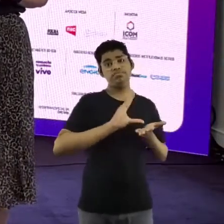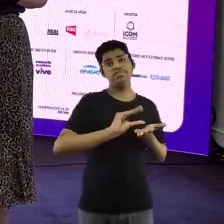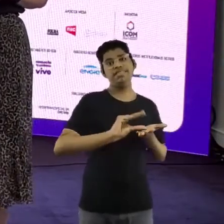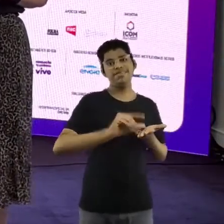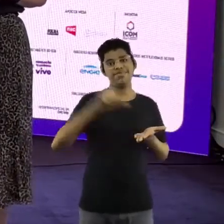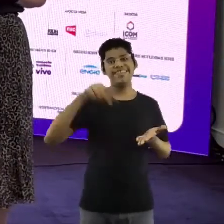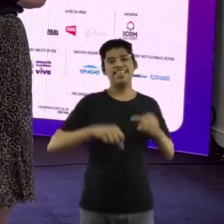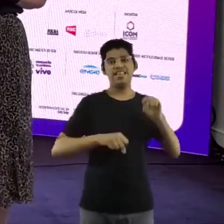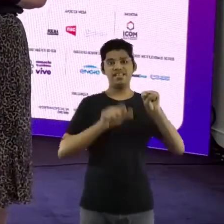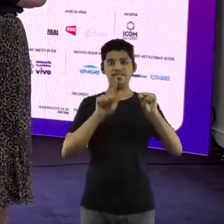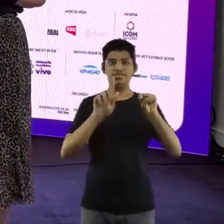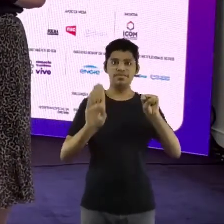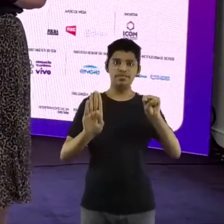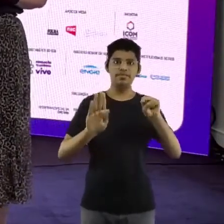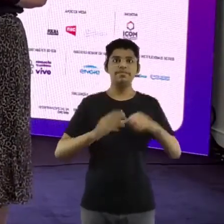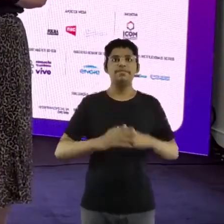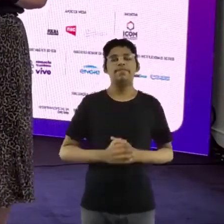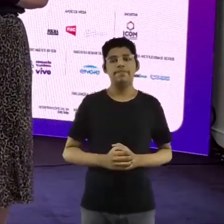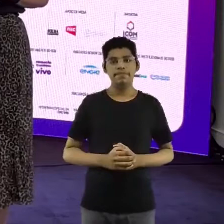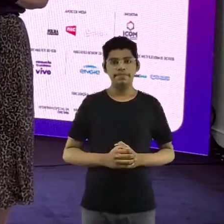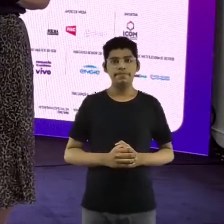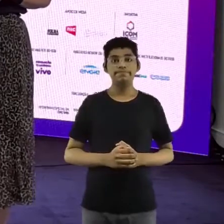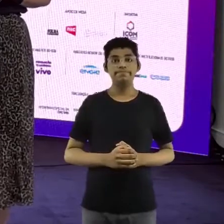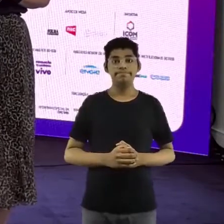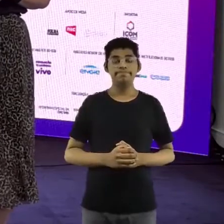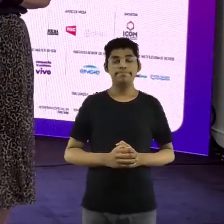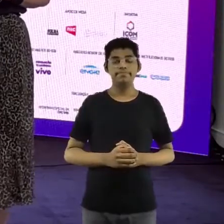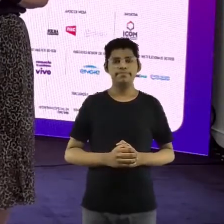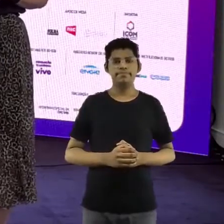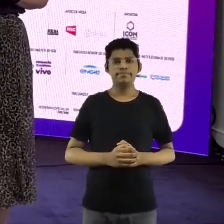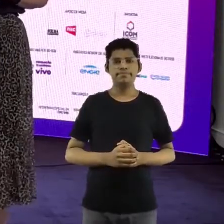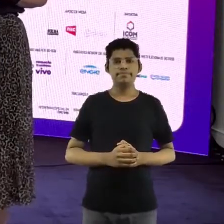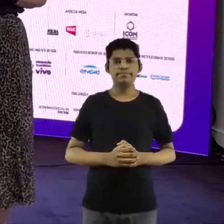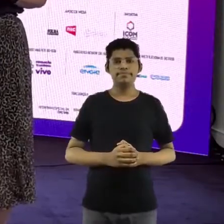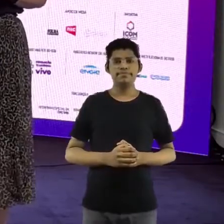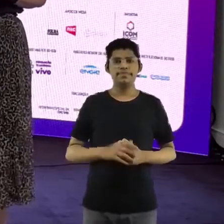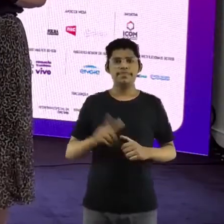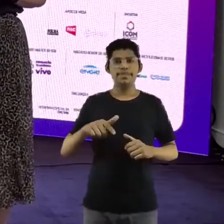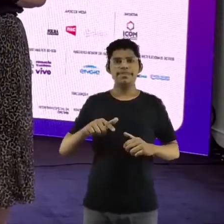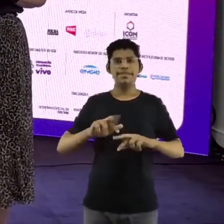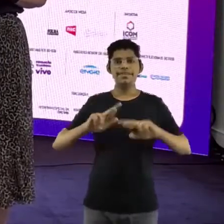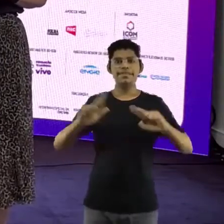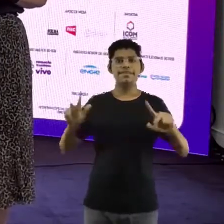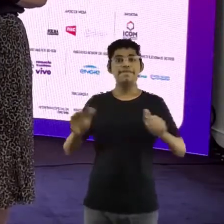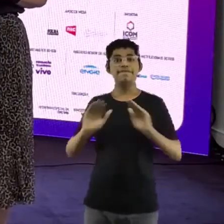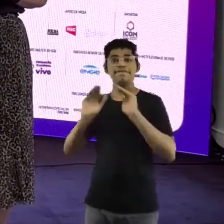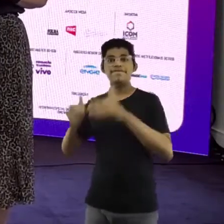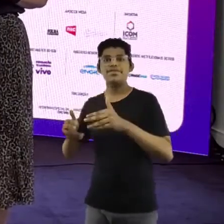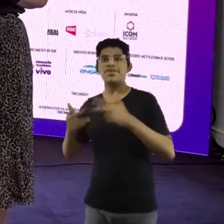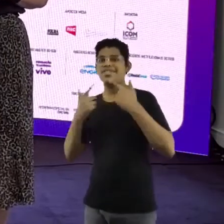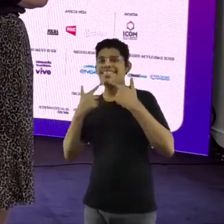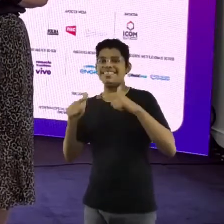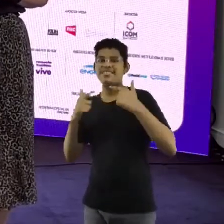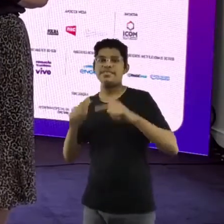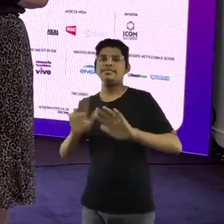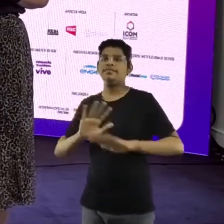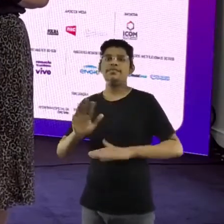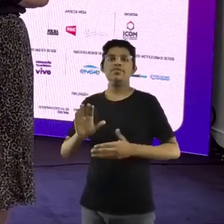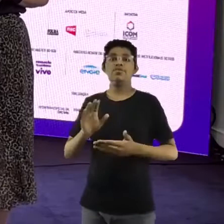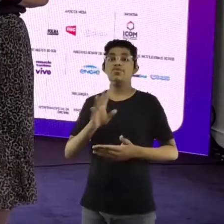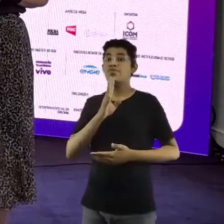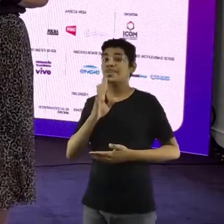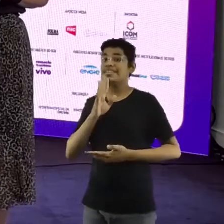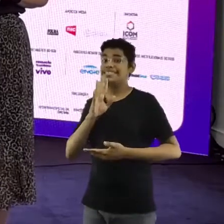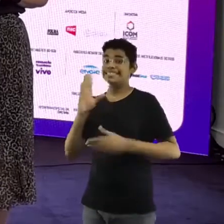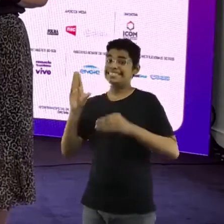alfabetização de dados que vem trazer a fluência, né, Carol? Esse é o nosso diferencial. Então, é sobre isso que o nosso time vai falar, mas antes